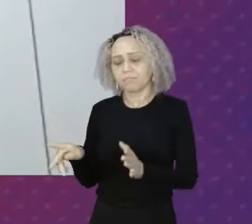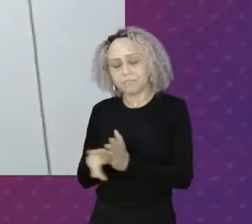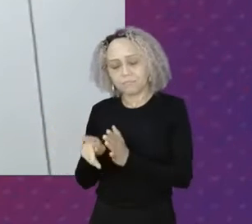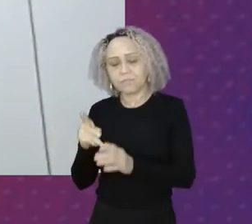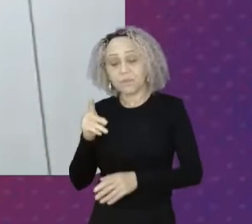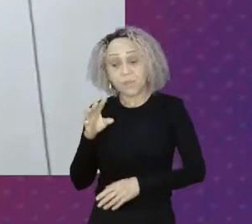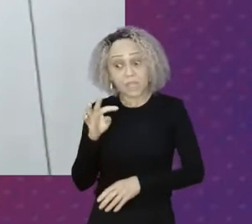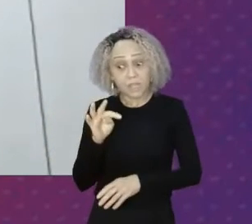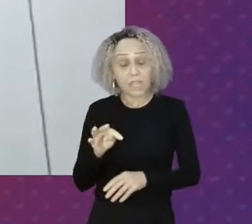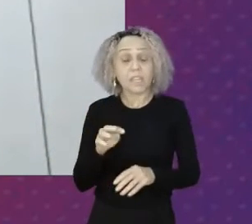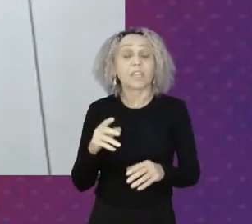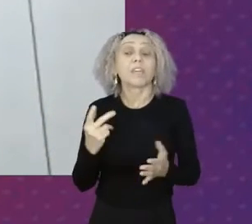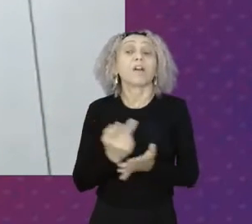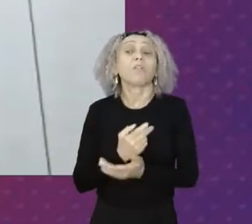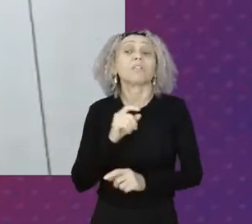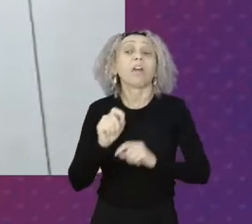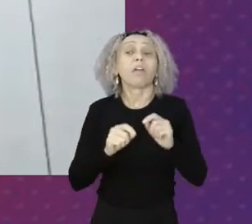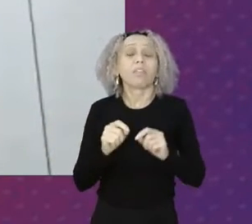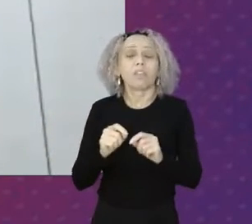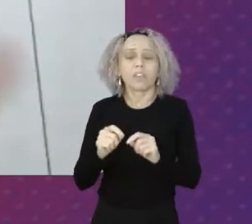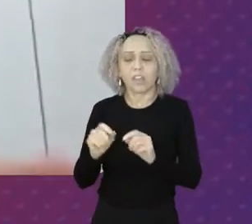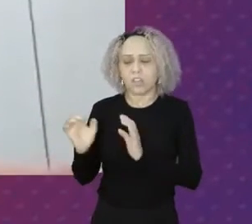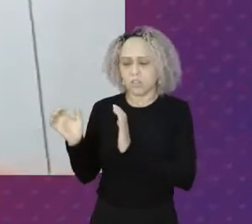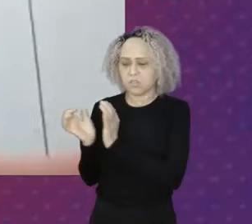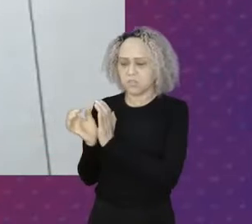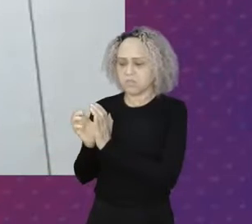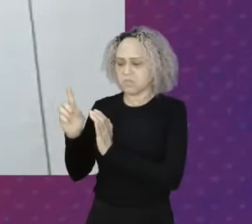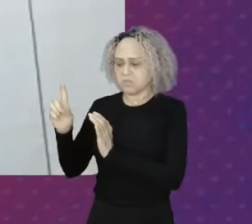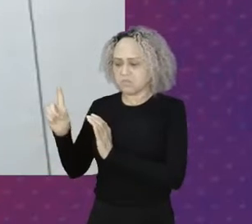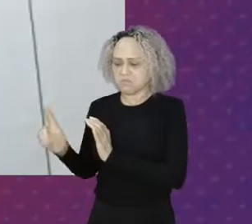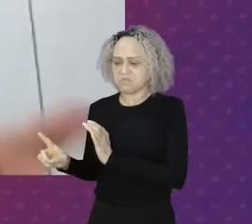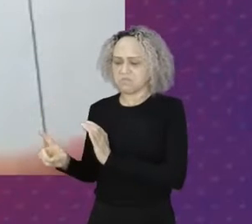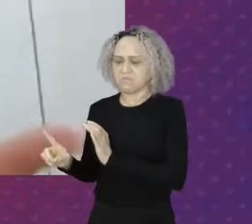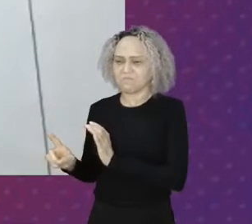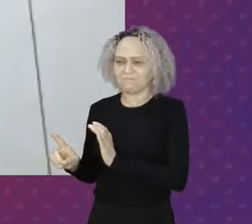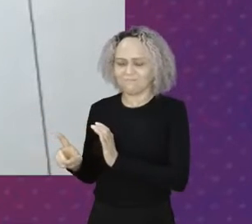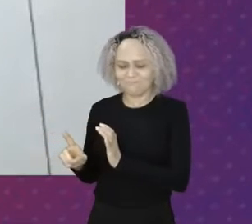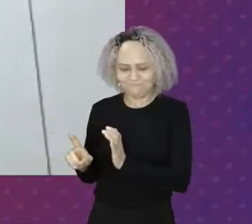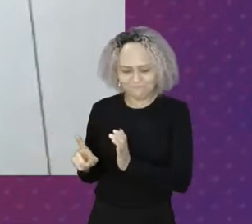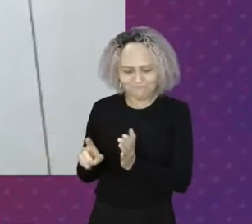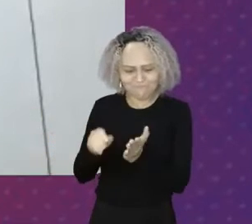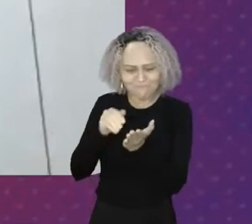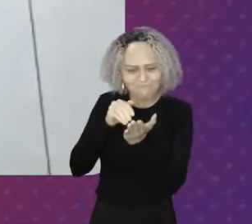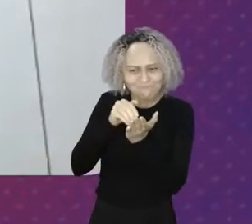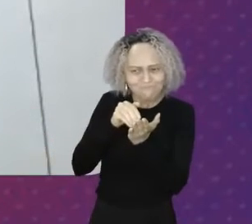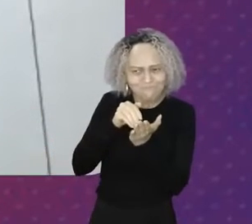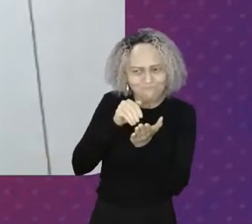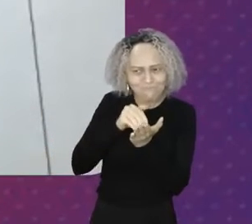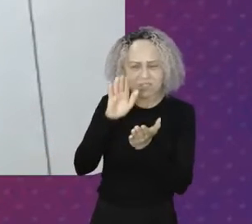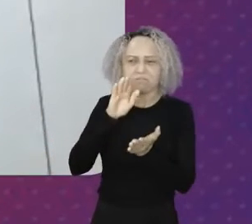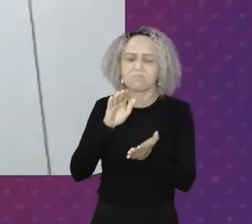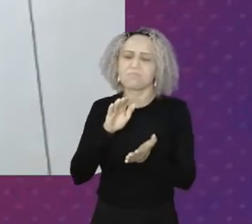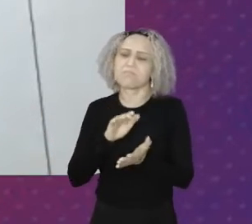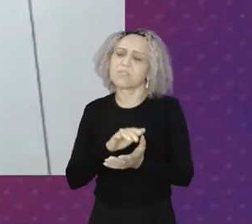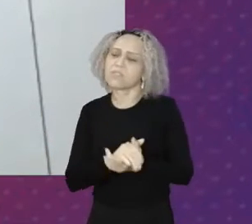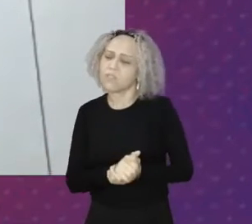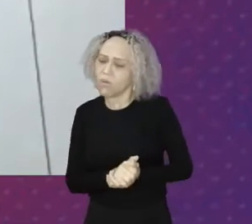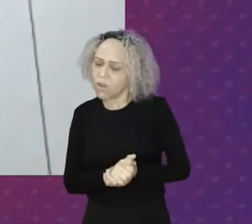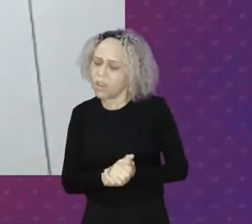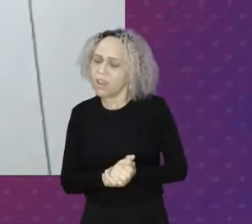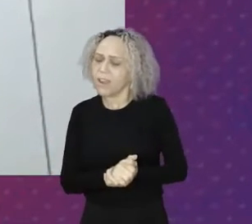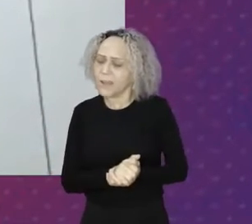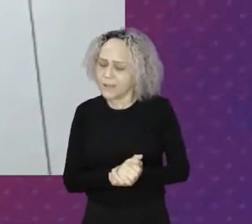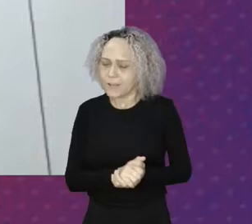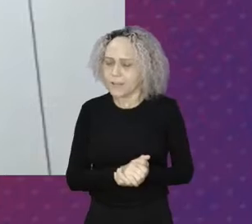por uma articulação das forças do atraso, das forças conservadoras, do fascismo, e isso é extremamente